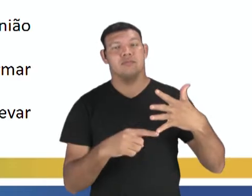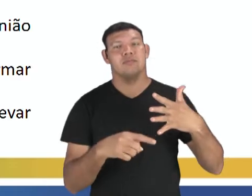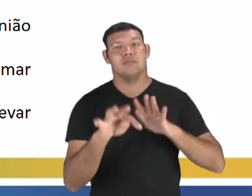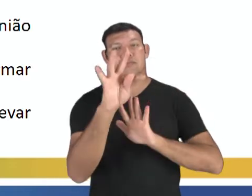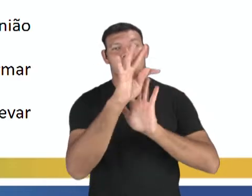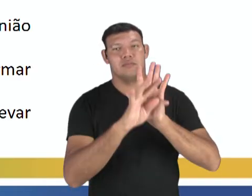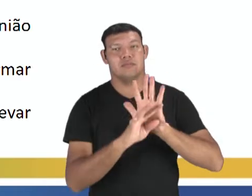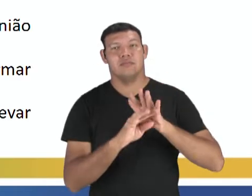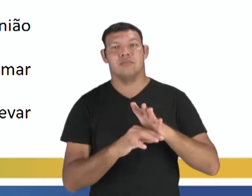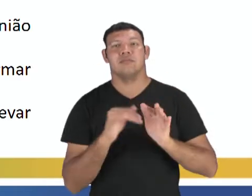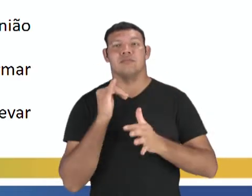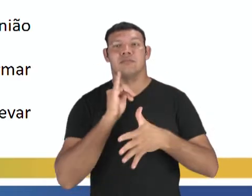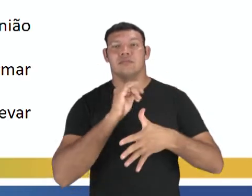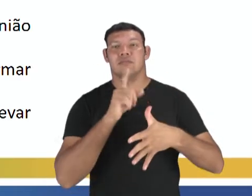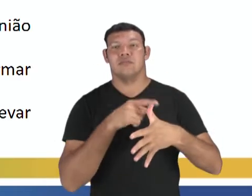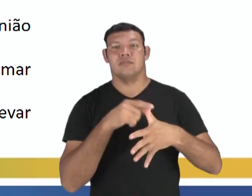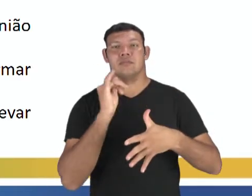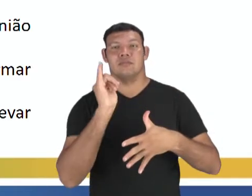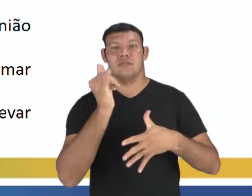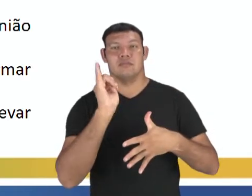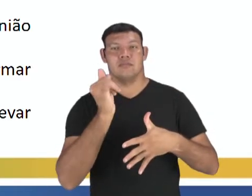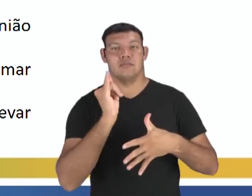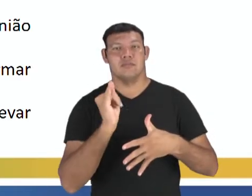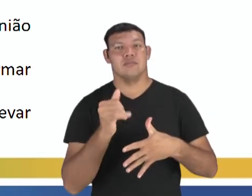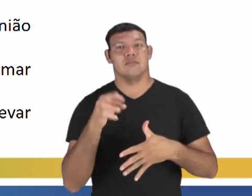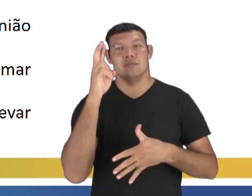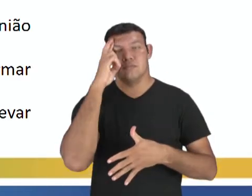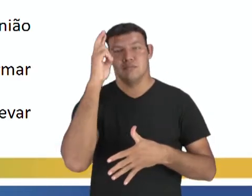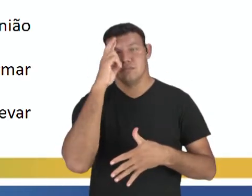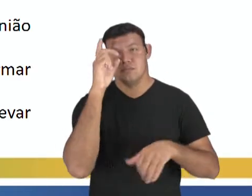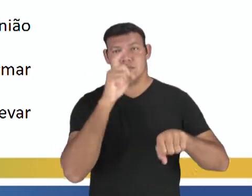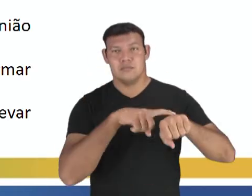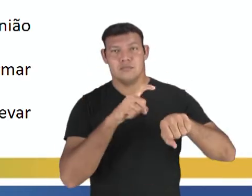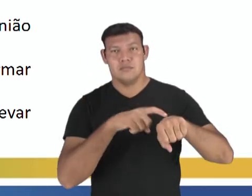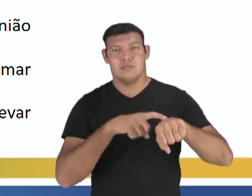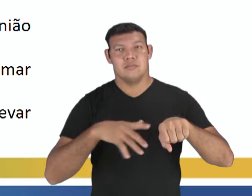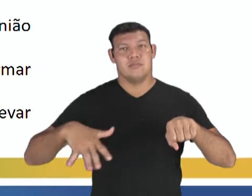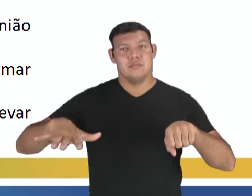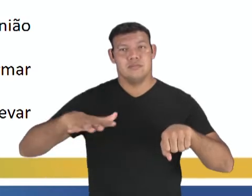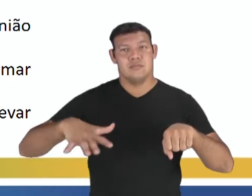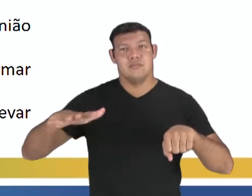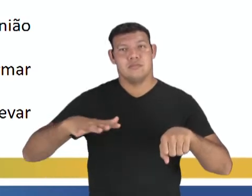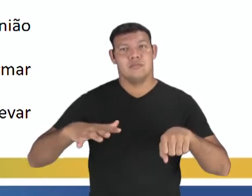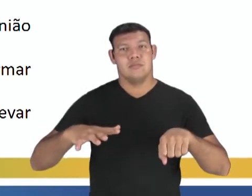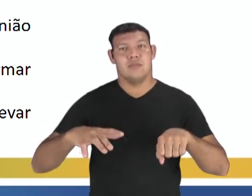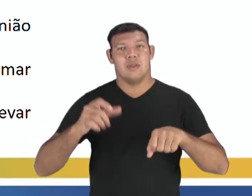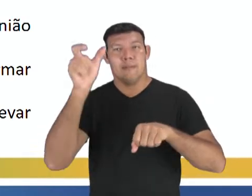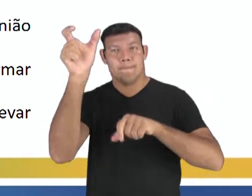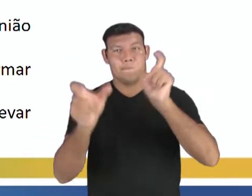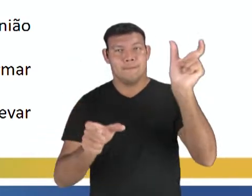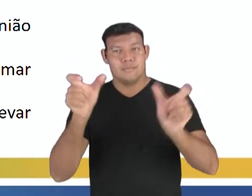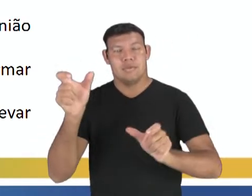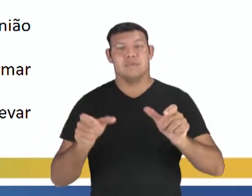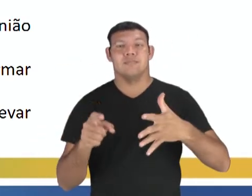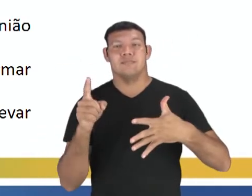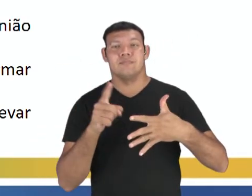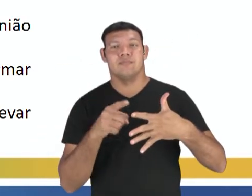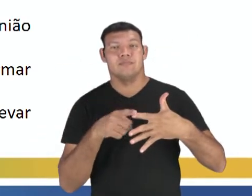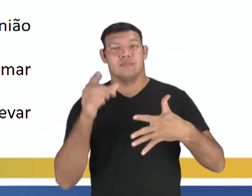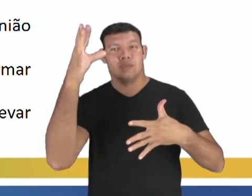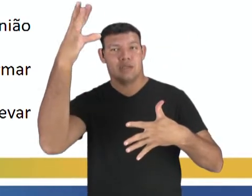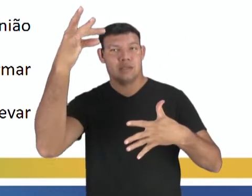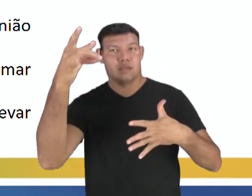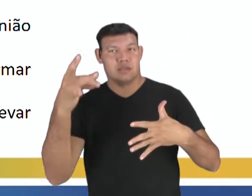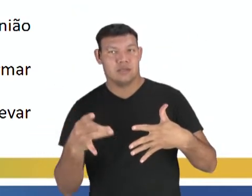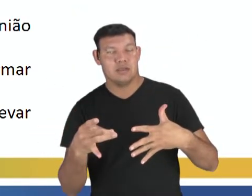texto: narrativa, contar uma história incluindo tempo, espaço e personagens envolvidos; descritiva, descrever